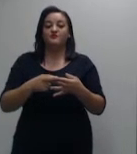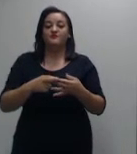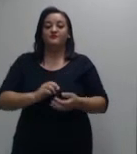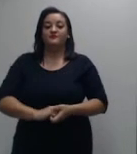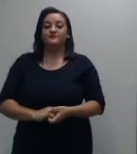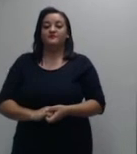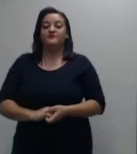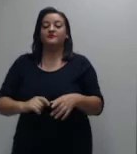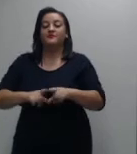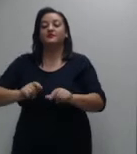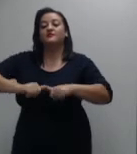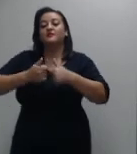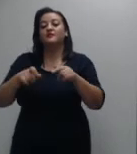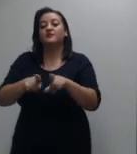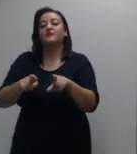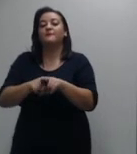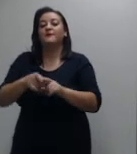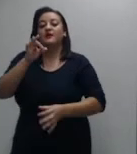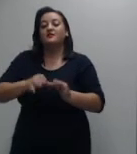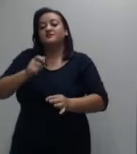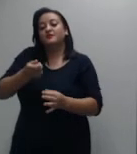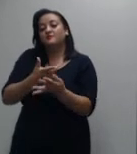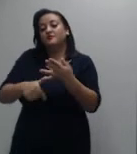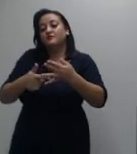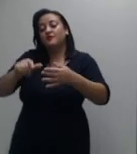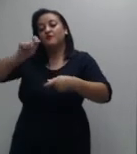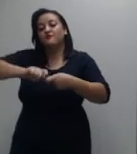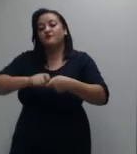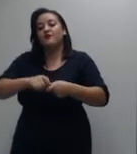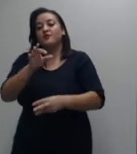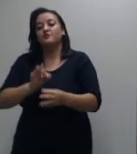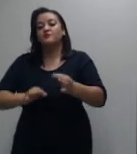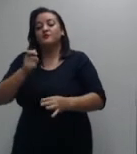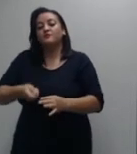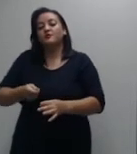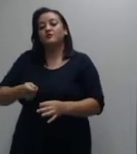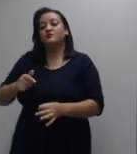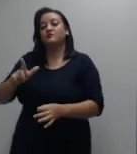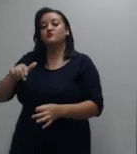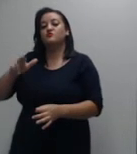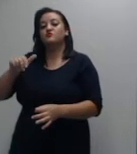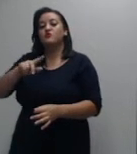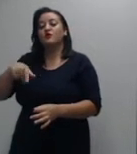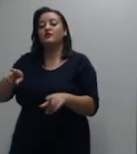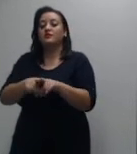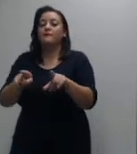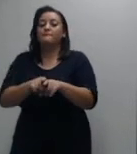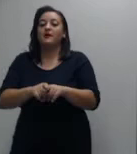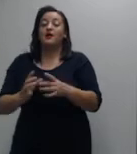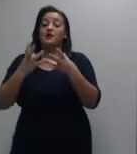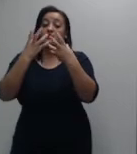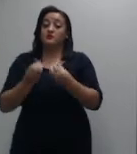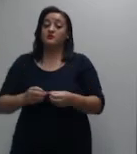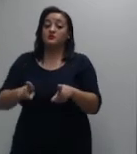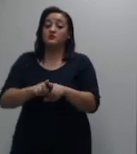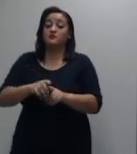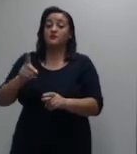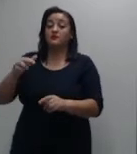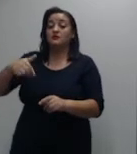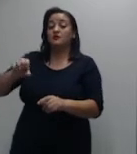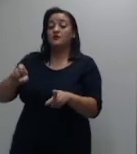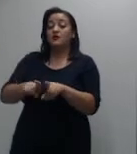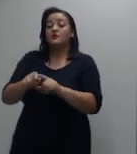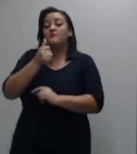Restaurando a respeitar o CTC primeira instância proferida pelo meritíssimo juiz Hello reconhecendo que Daniel Dantas e Silva